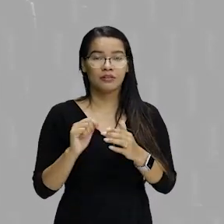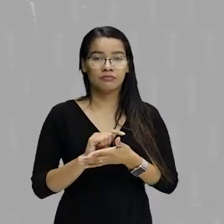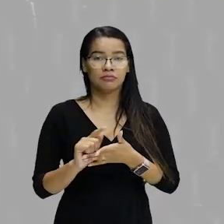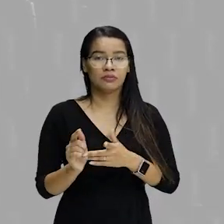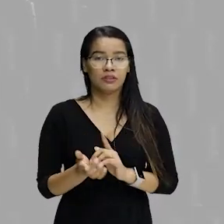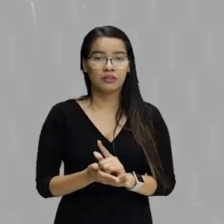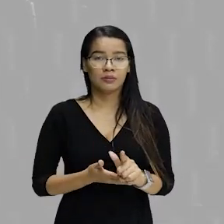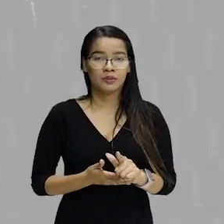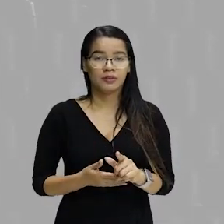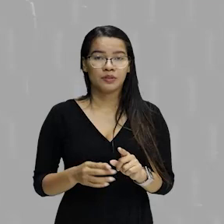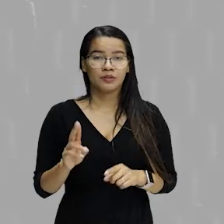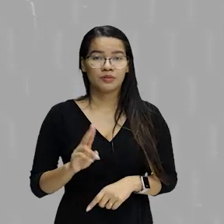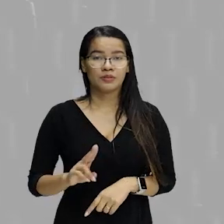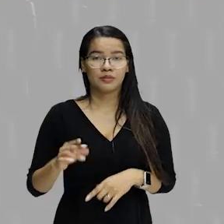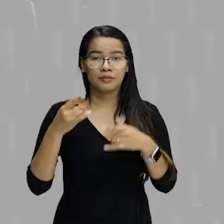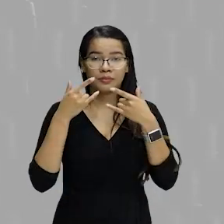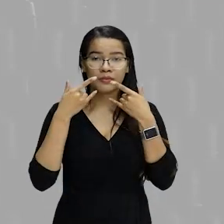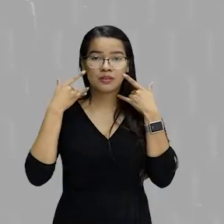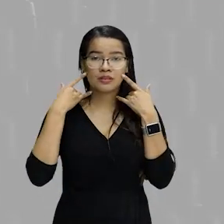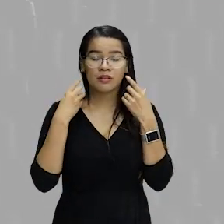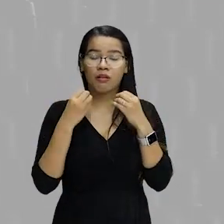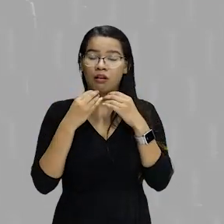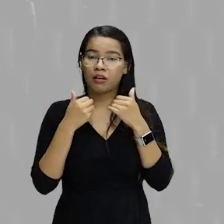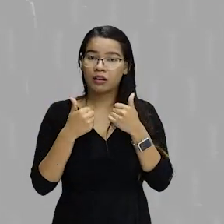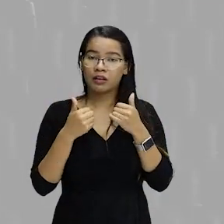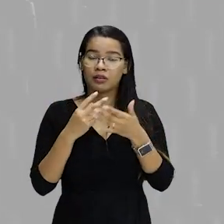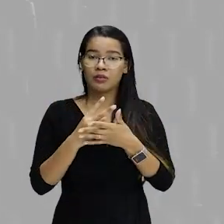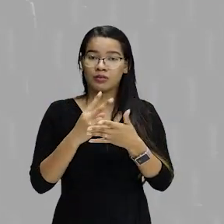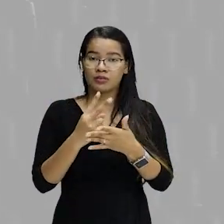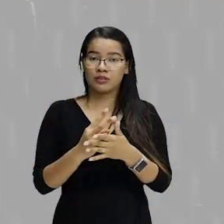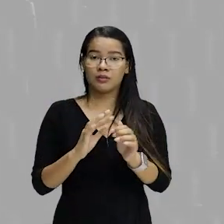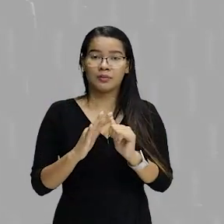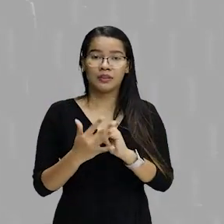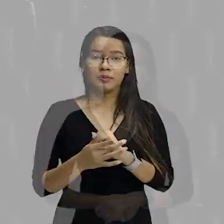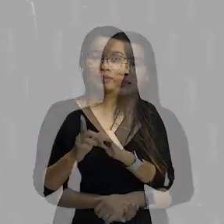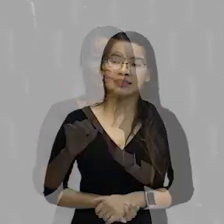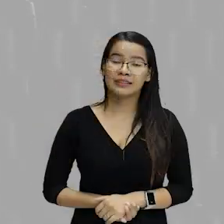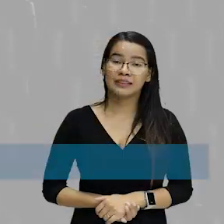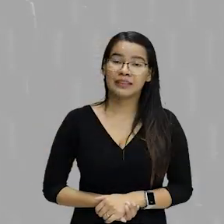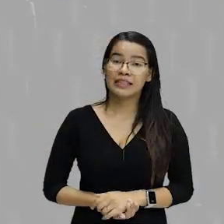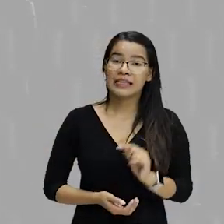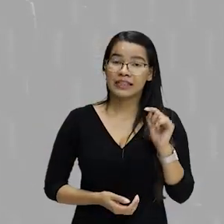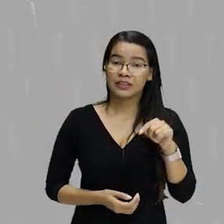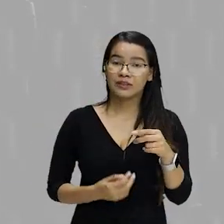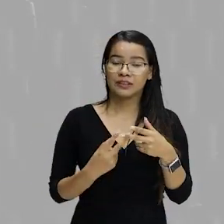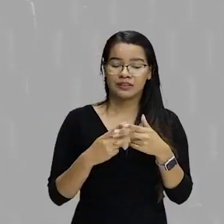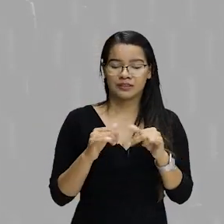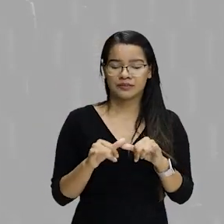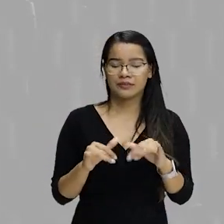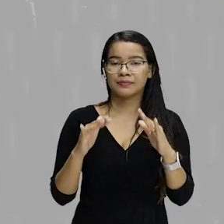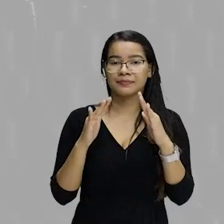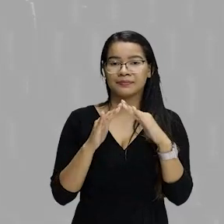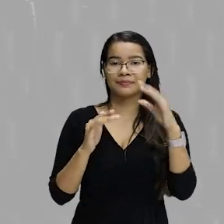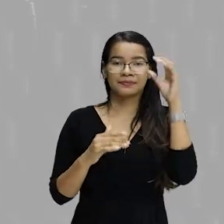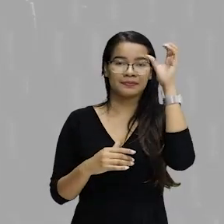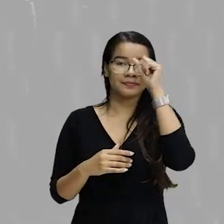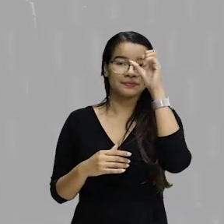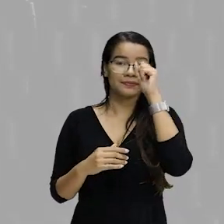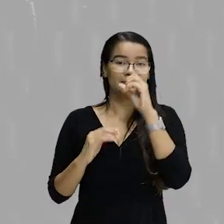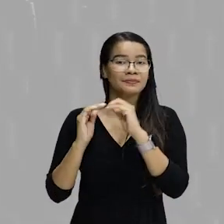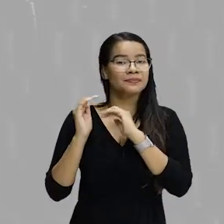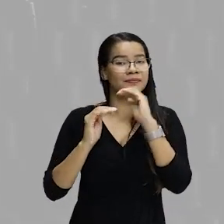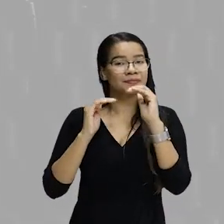usando máscara? Muito bem, continue assim, a pandemia ainda não acabou. Este é o programa Fica em Casa Aprendendo,